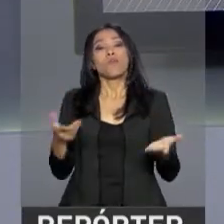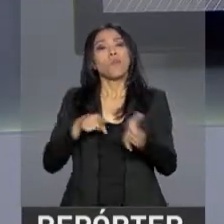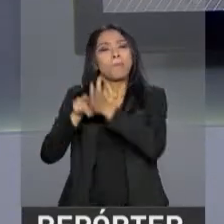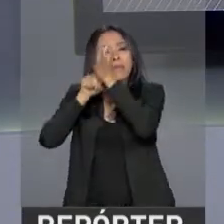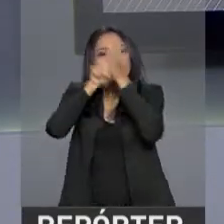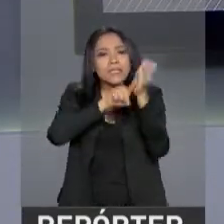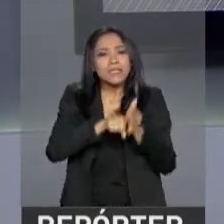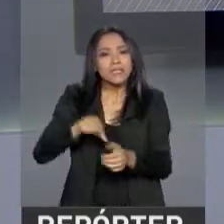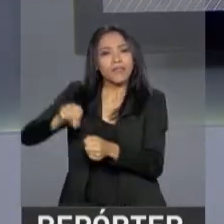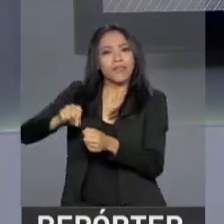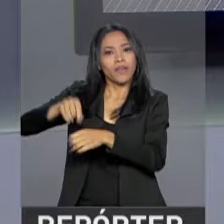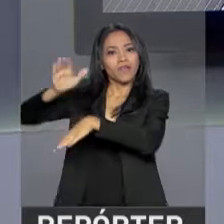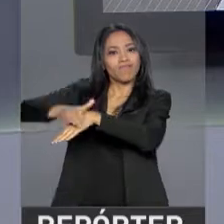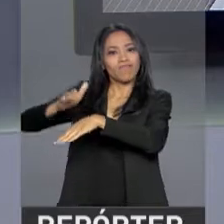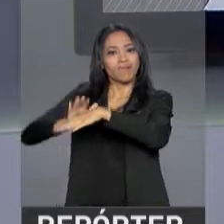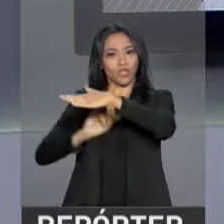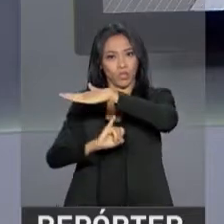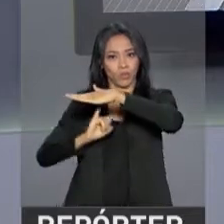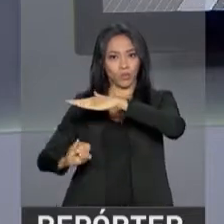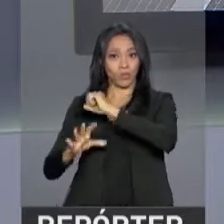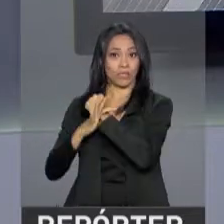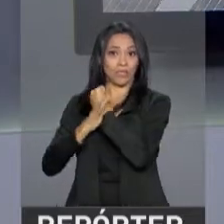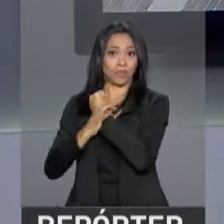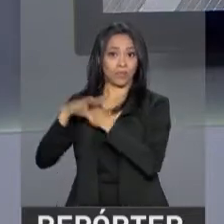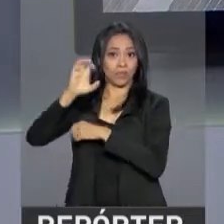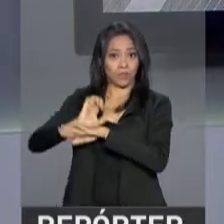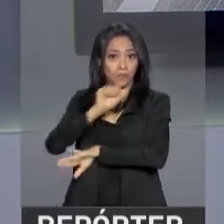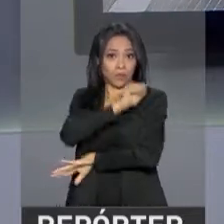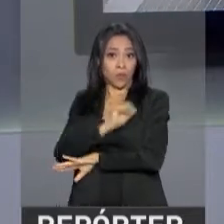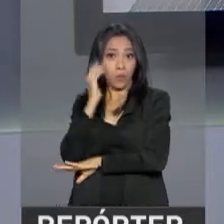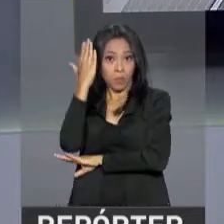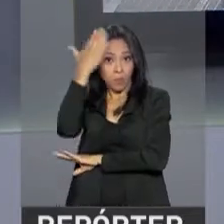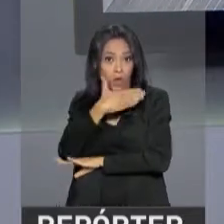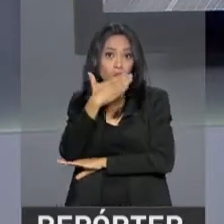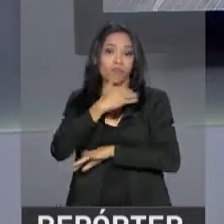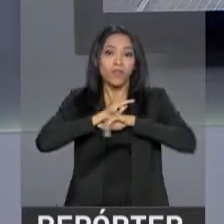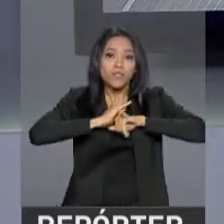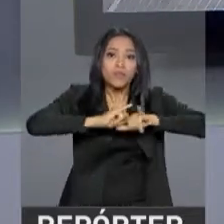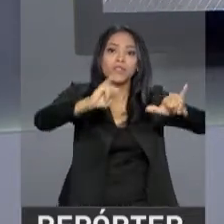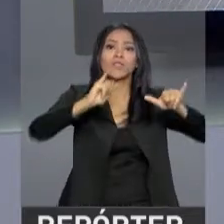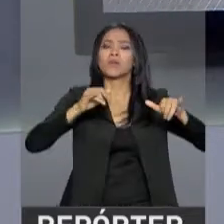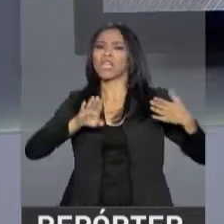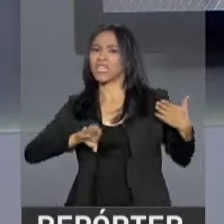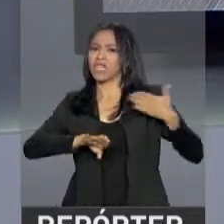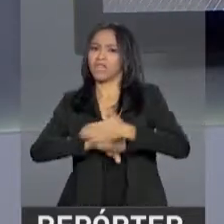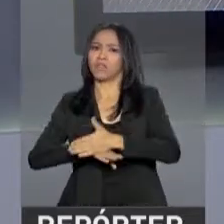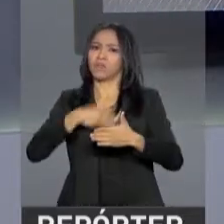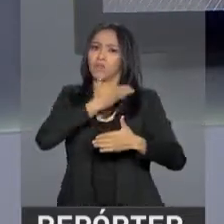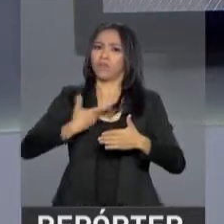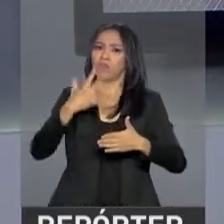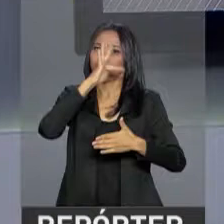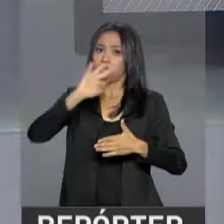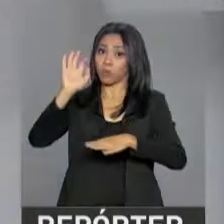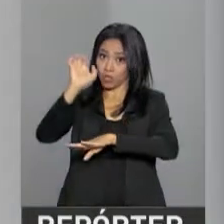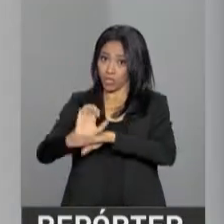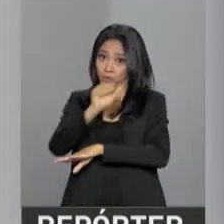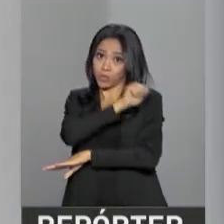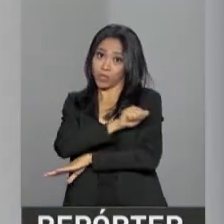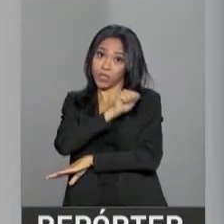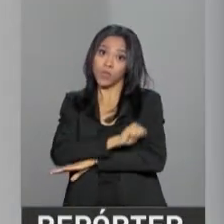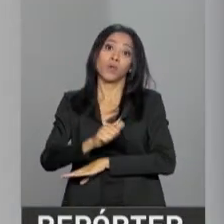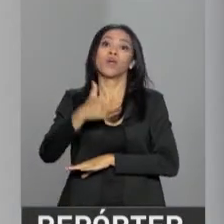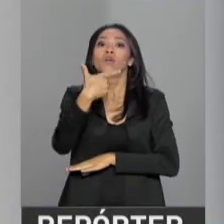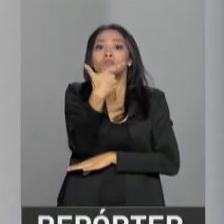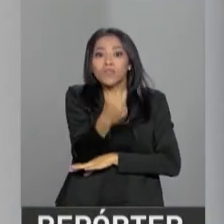pelo Instituto de Segurança Pública do Rio de Janeiro revela que no primeiro mês de intervenção federal no estado, 20 indicadores de